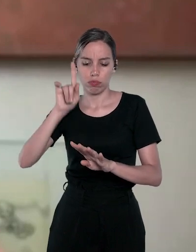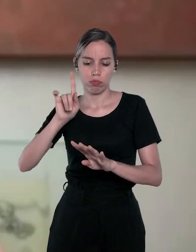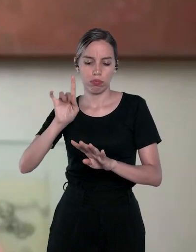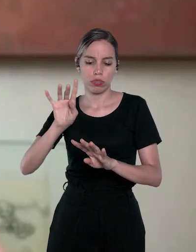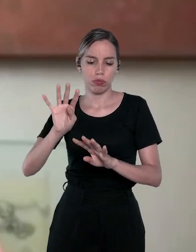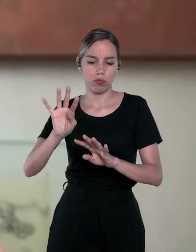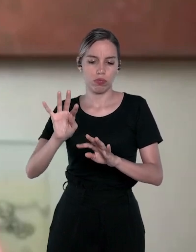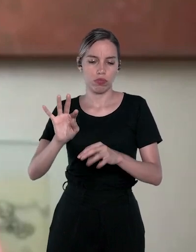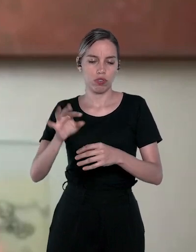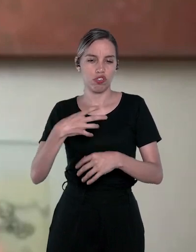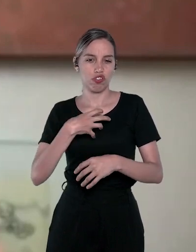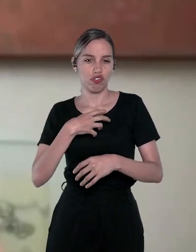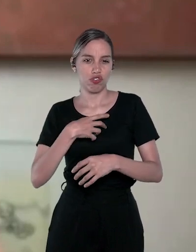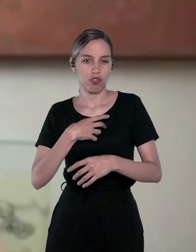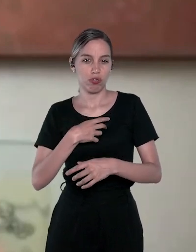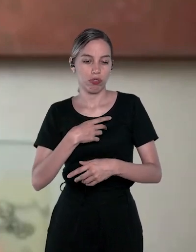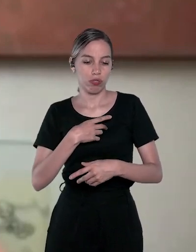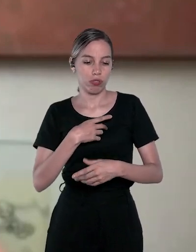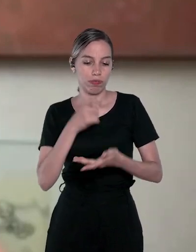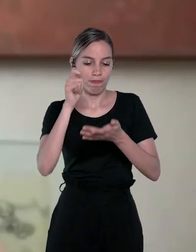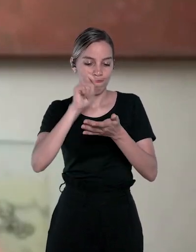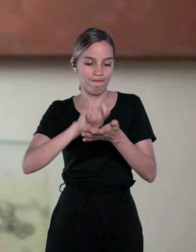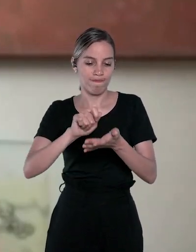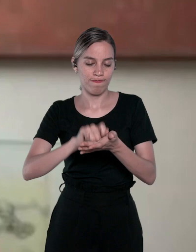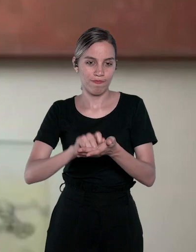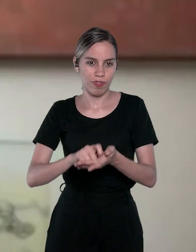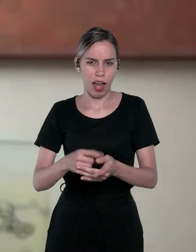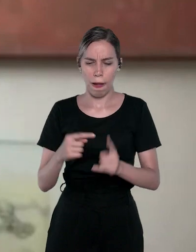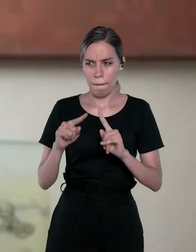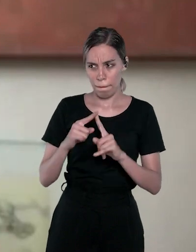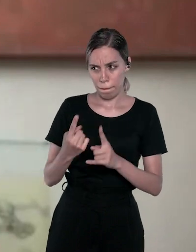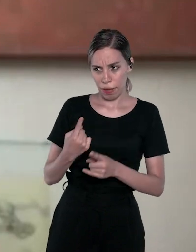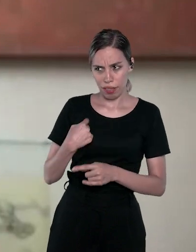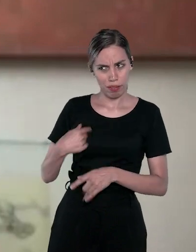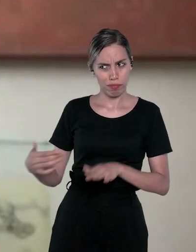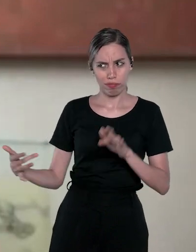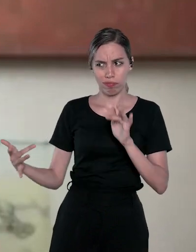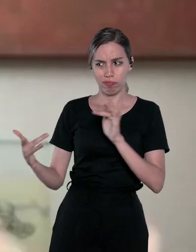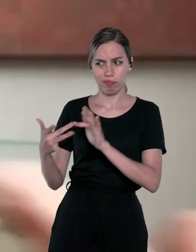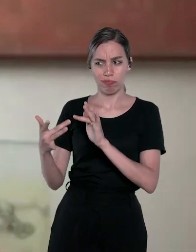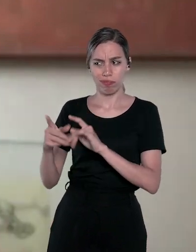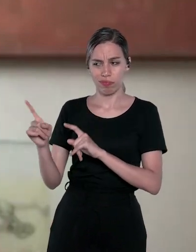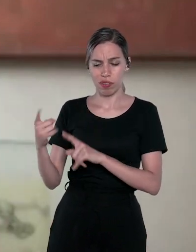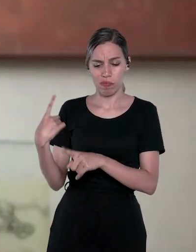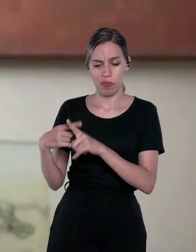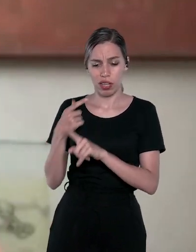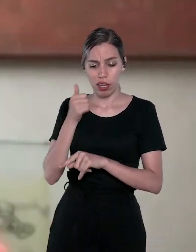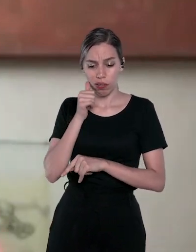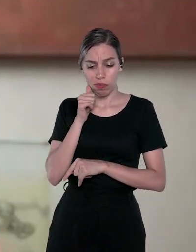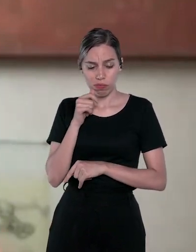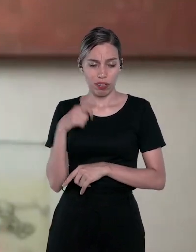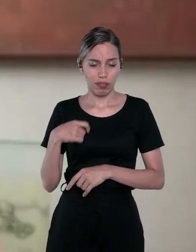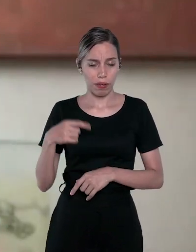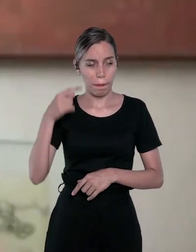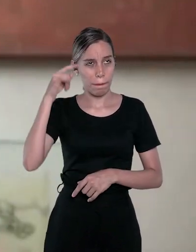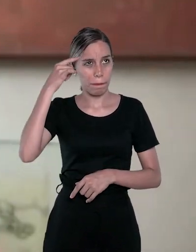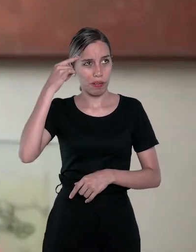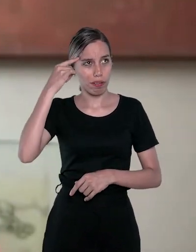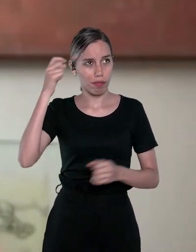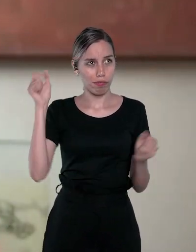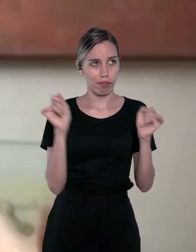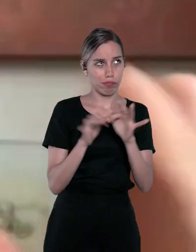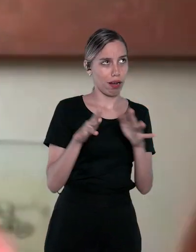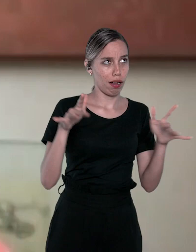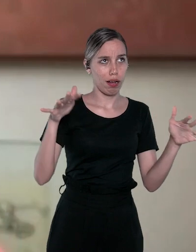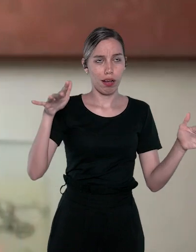tecnicidade também. Mas eu não concordo com ela, porque a Adélia é uma pessoa naturalmente mística. Então, é claro que esse